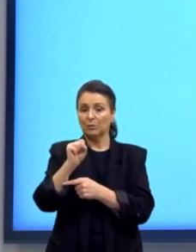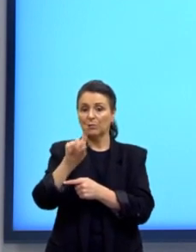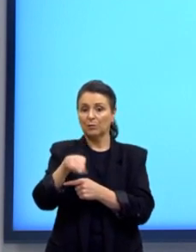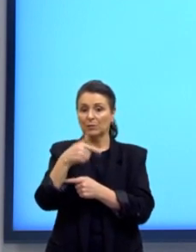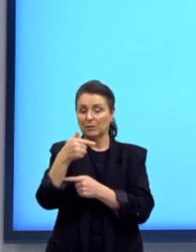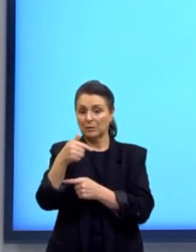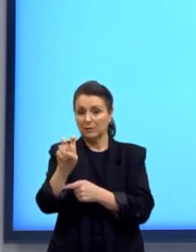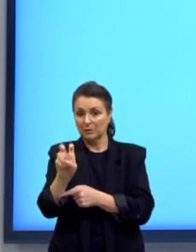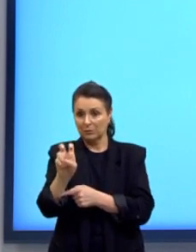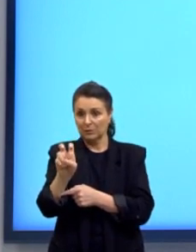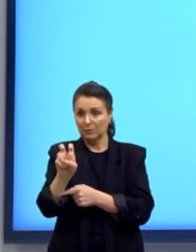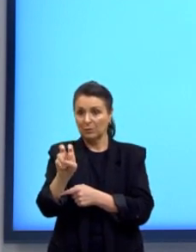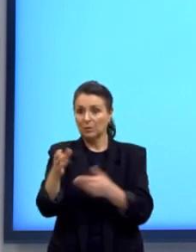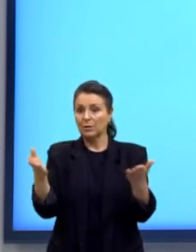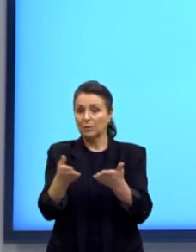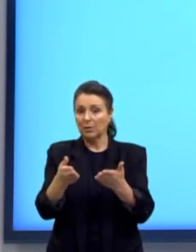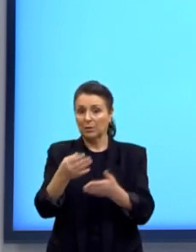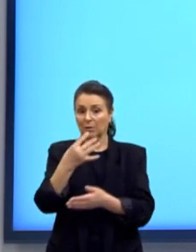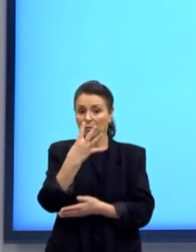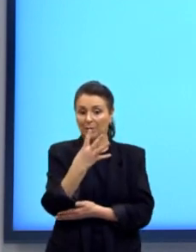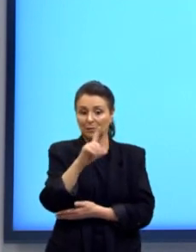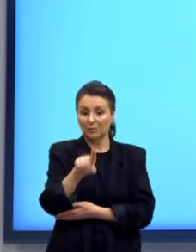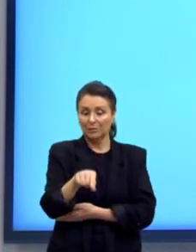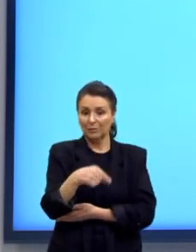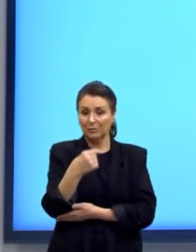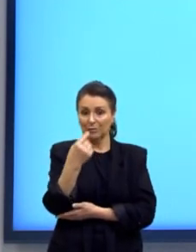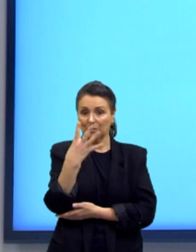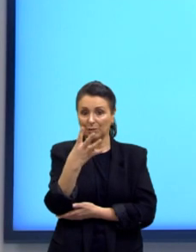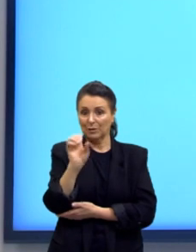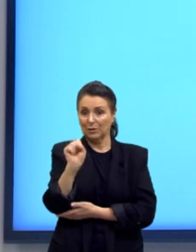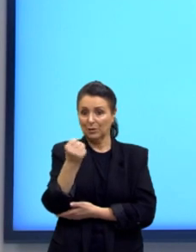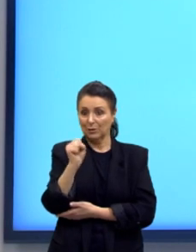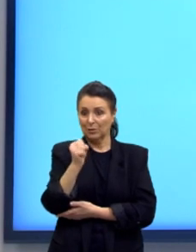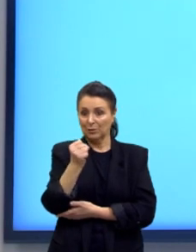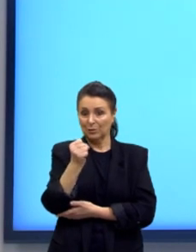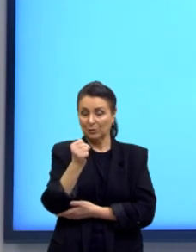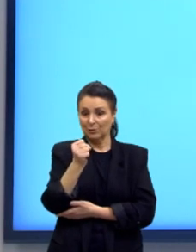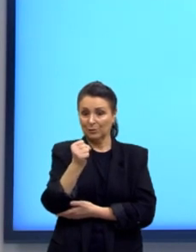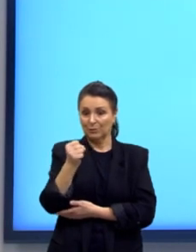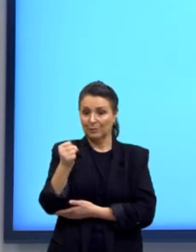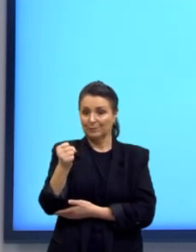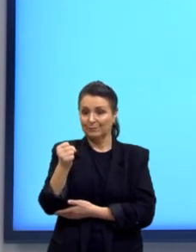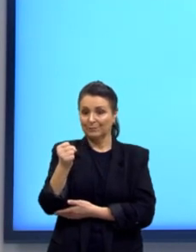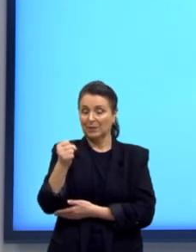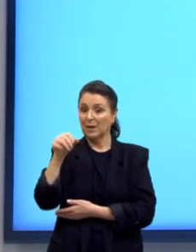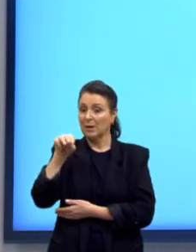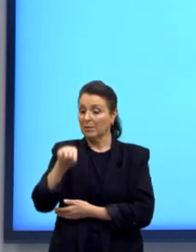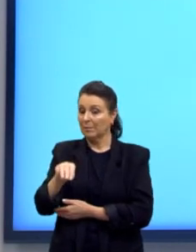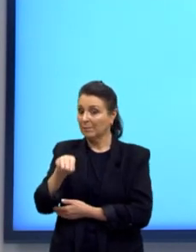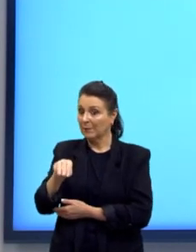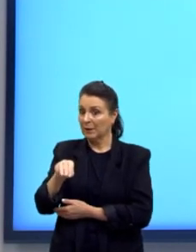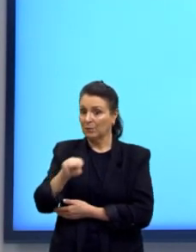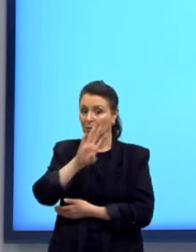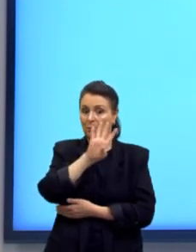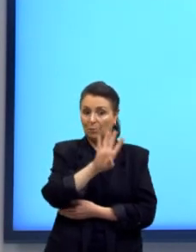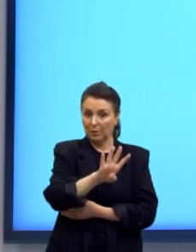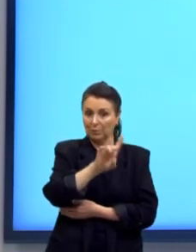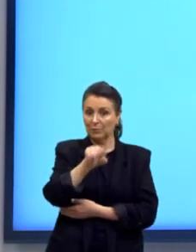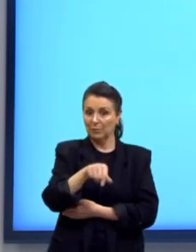esse valor então ficaria de 4,48 isso aqui em metro na gente